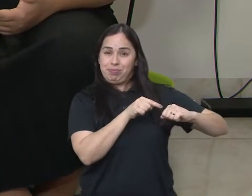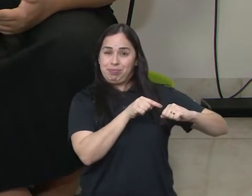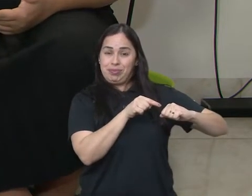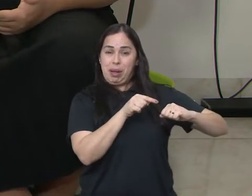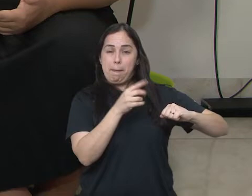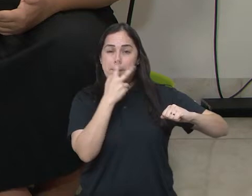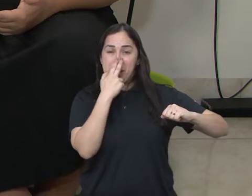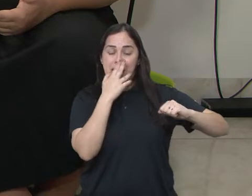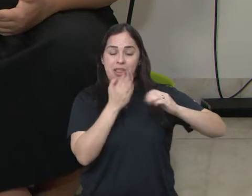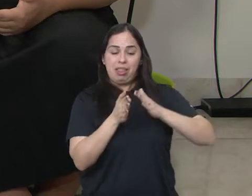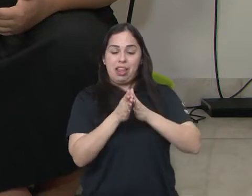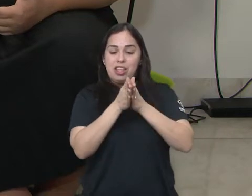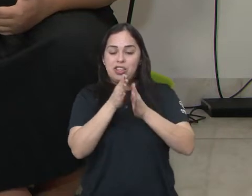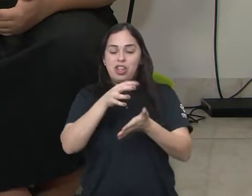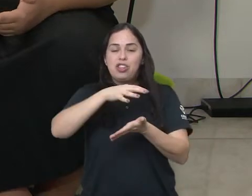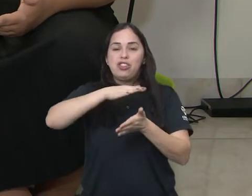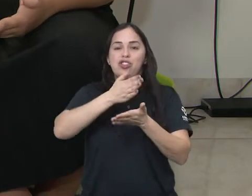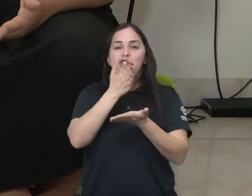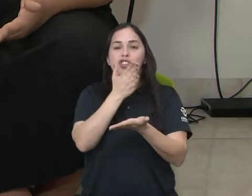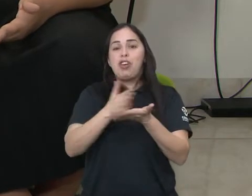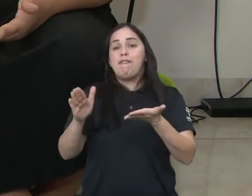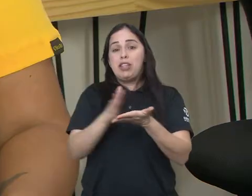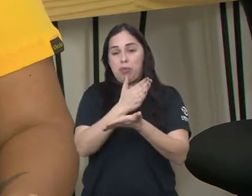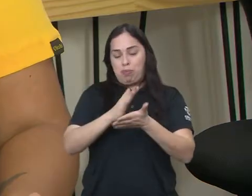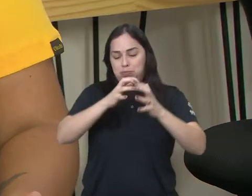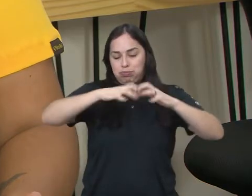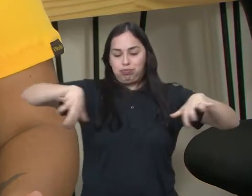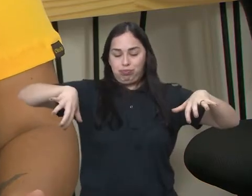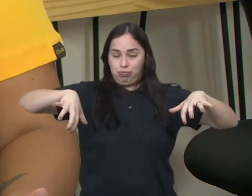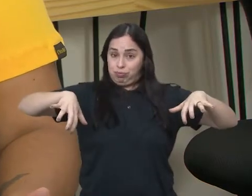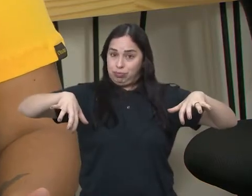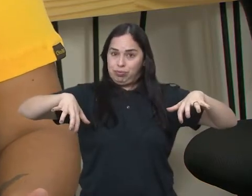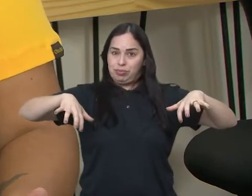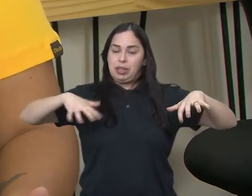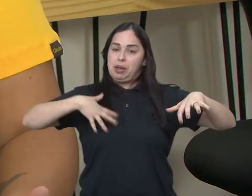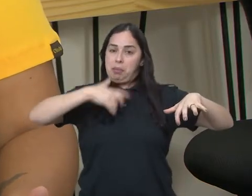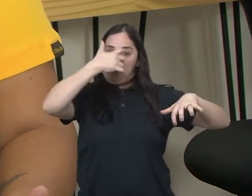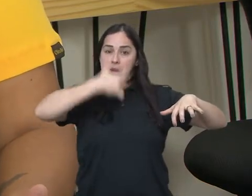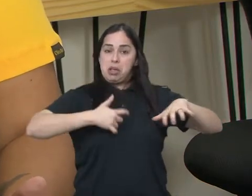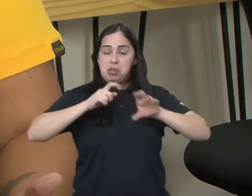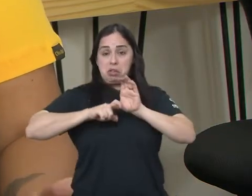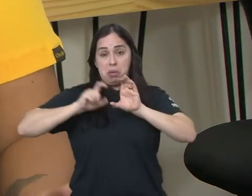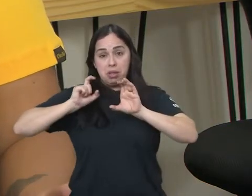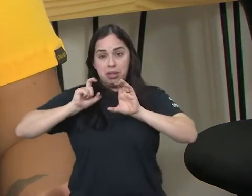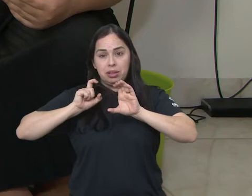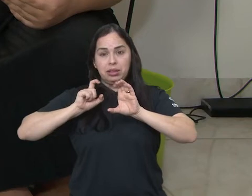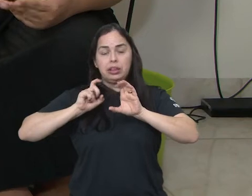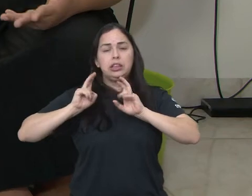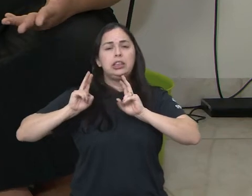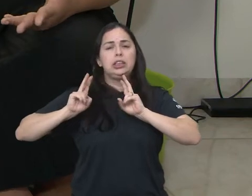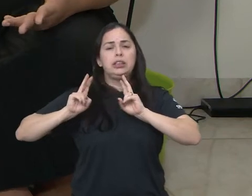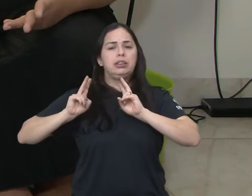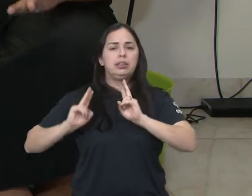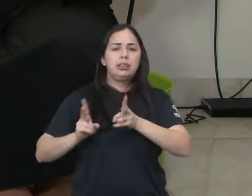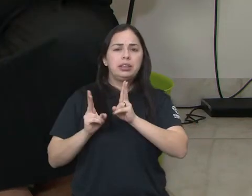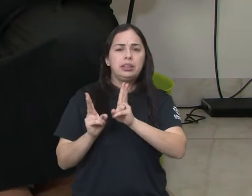um divisor de águas no pior sentido. Para mim, de uma maneira independente, eu sempre tive